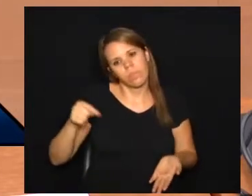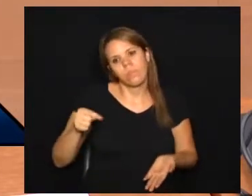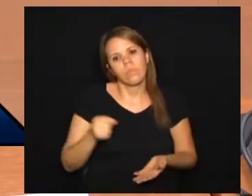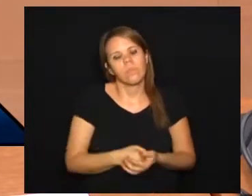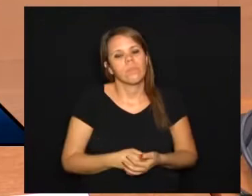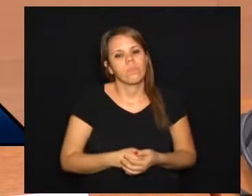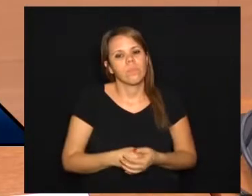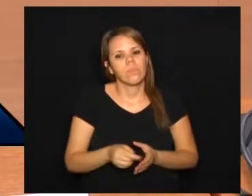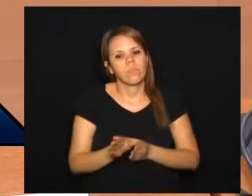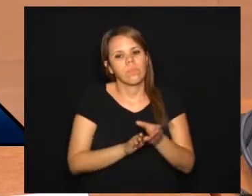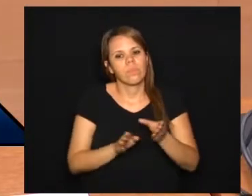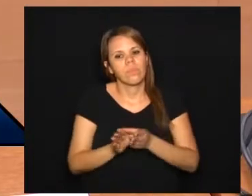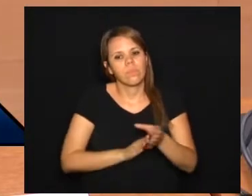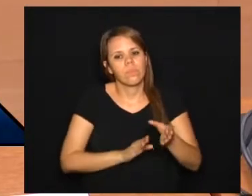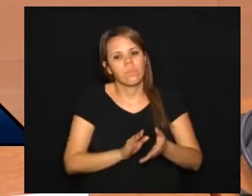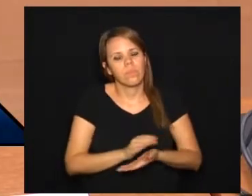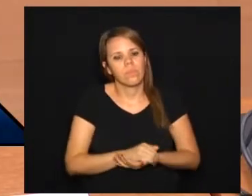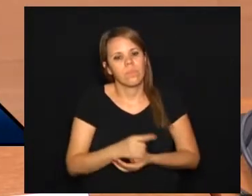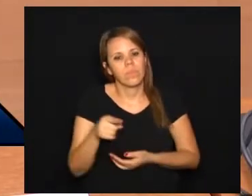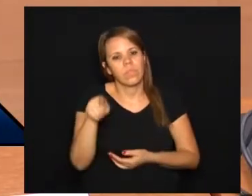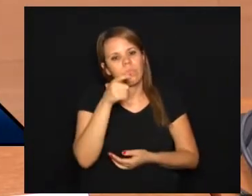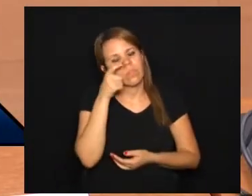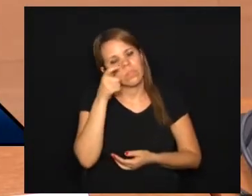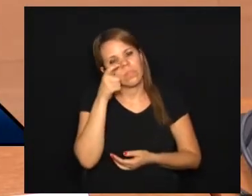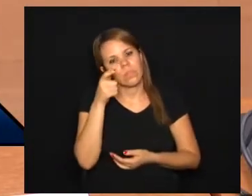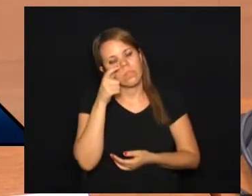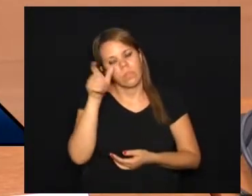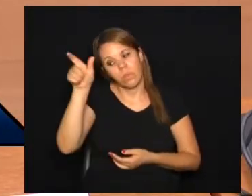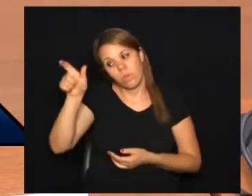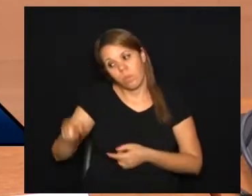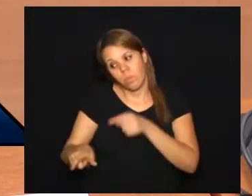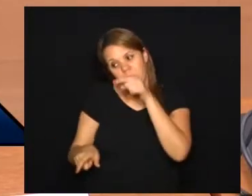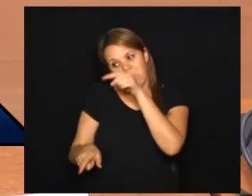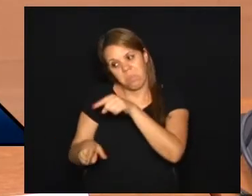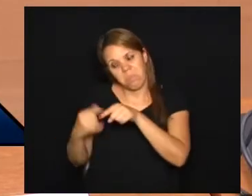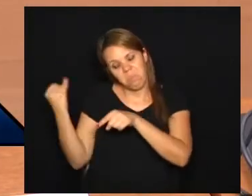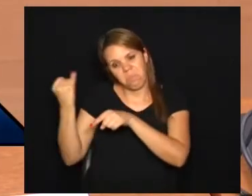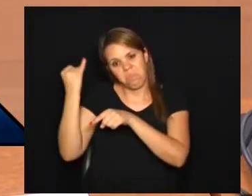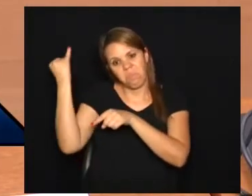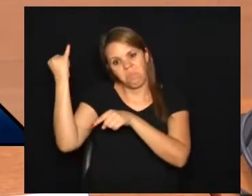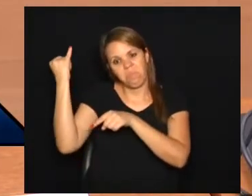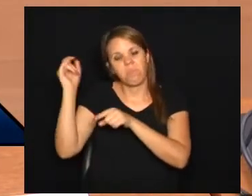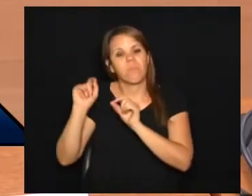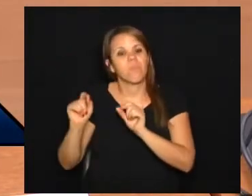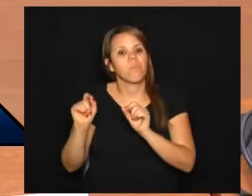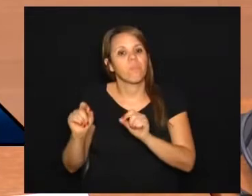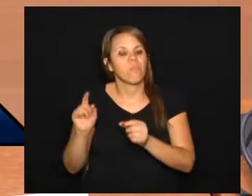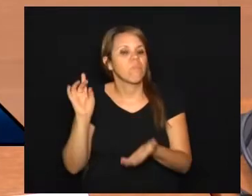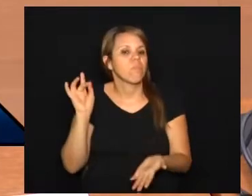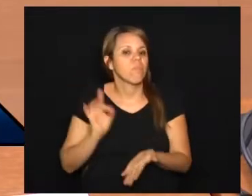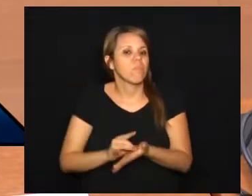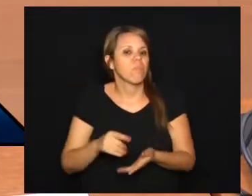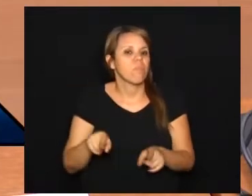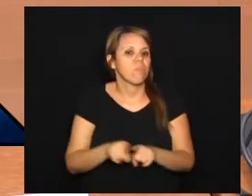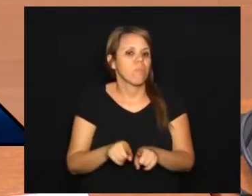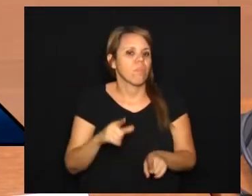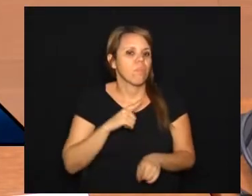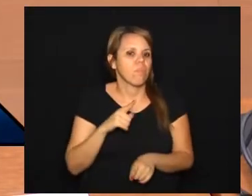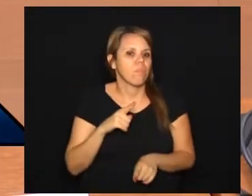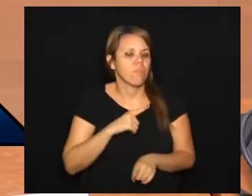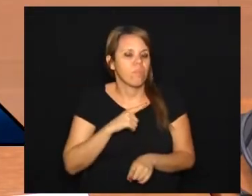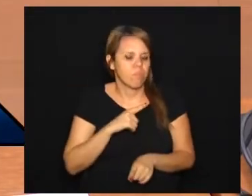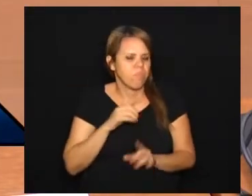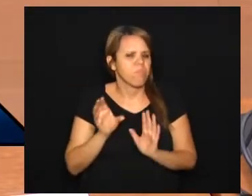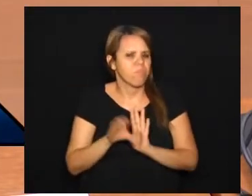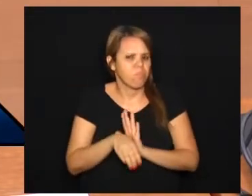nesse conselho. E para você ver, Dito, você é uma pessoa tão importante assim, que realmente eu também tenho essa